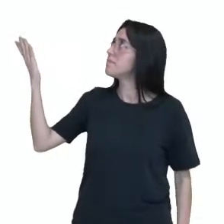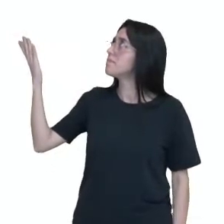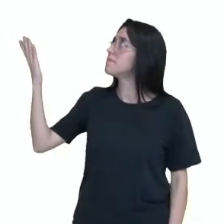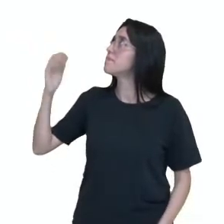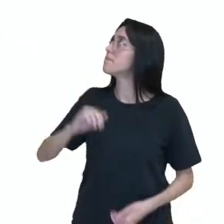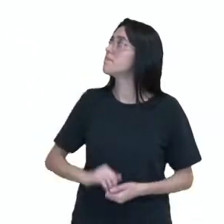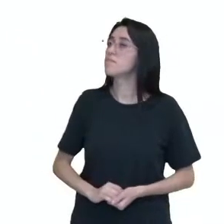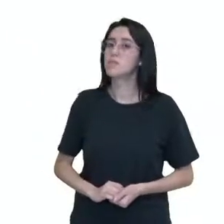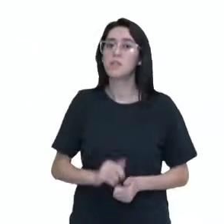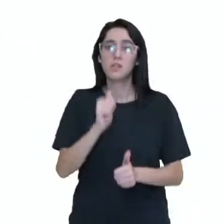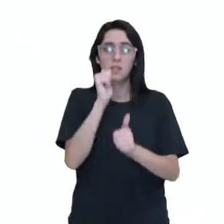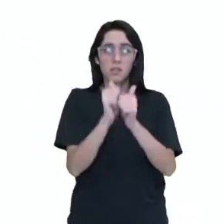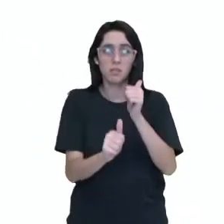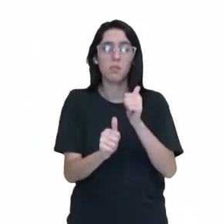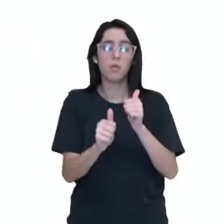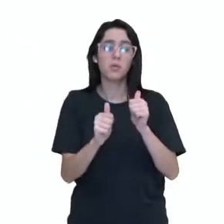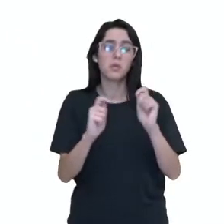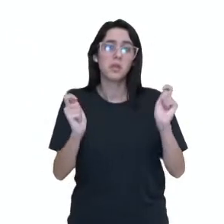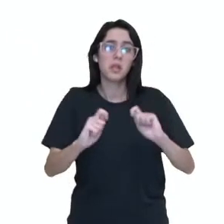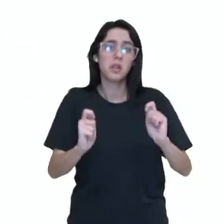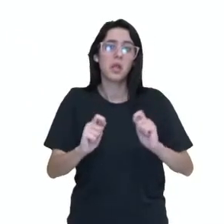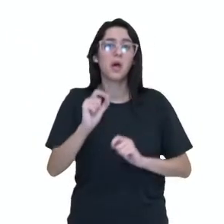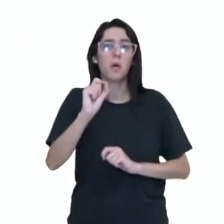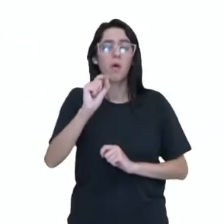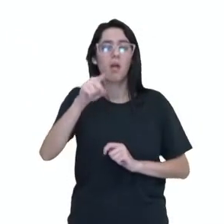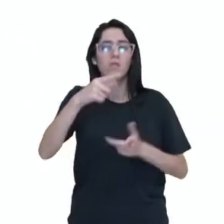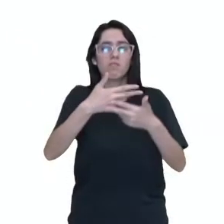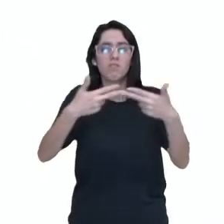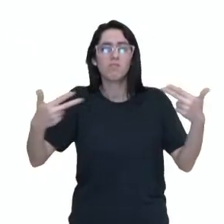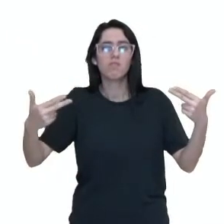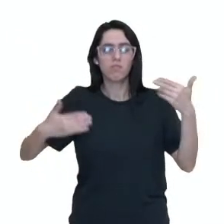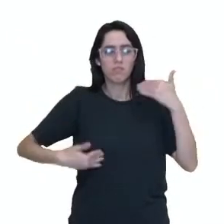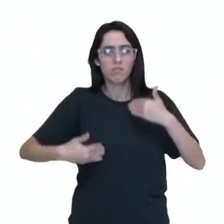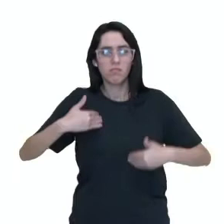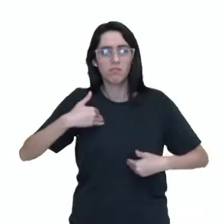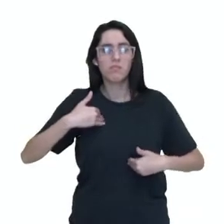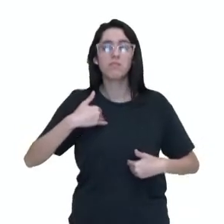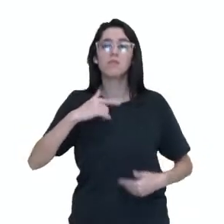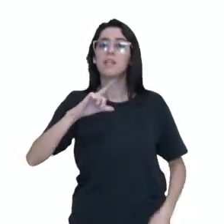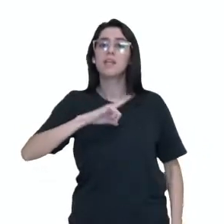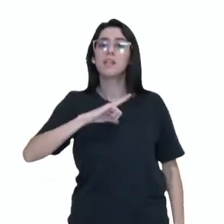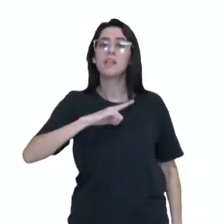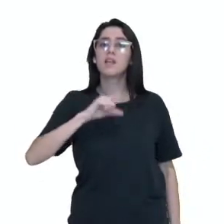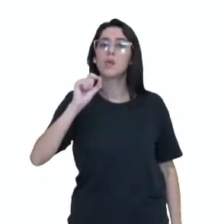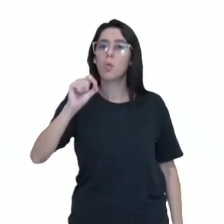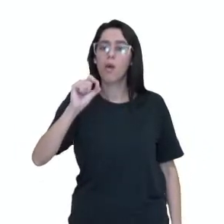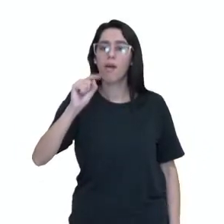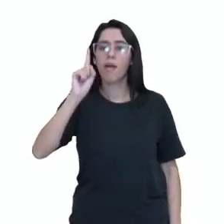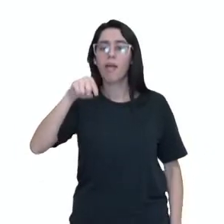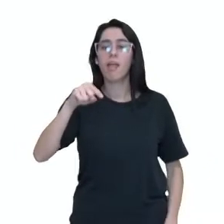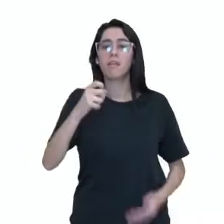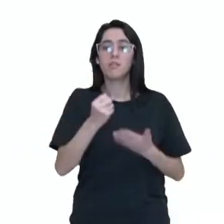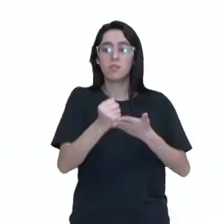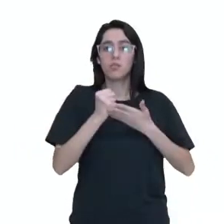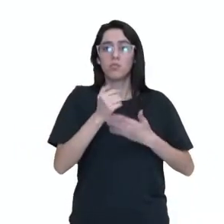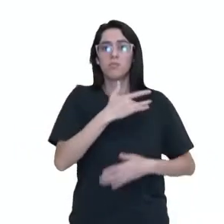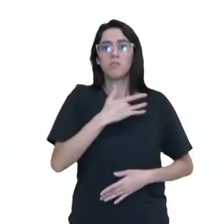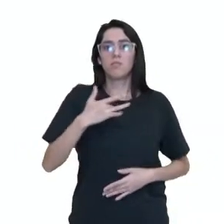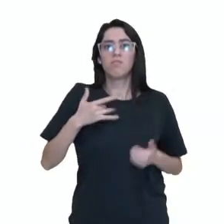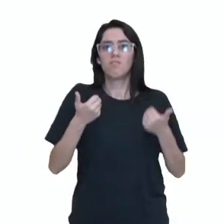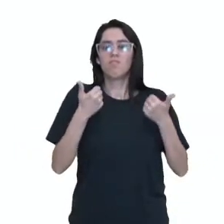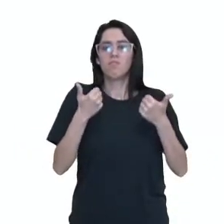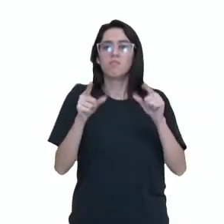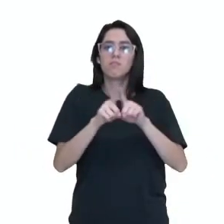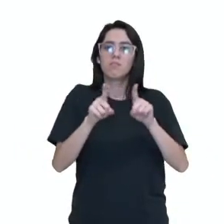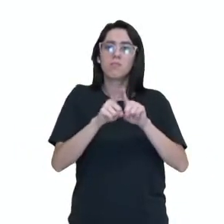esportes podem ser definidos como atividades físicas que visam equilibrar a saúde ou